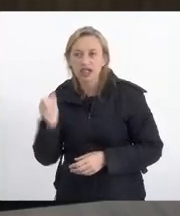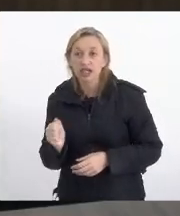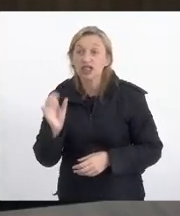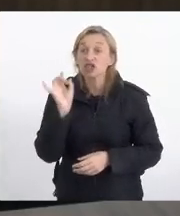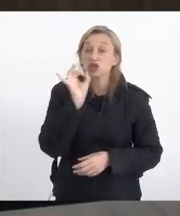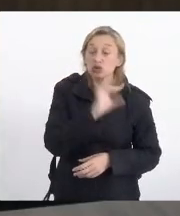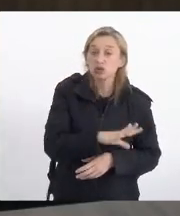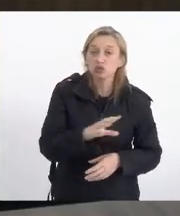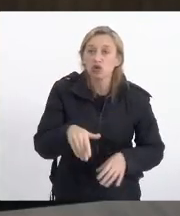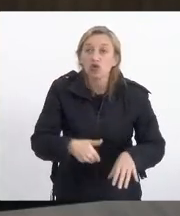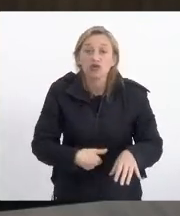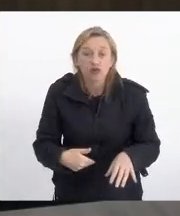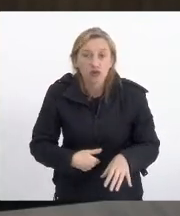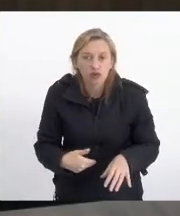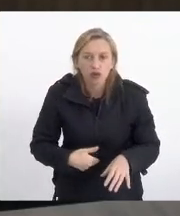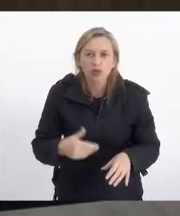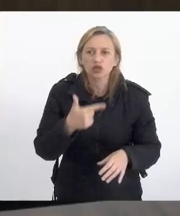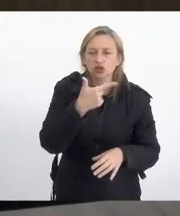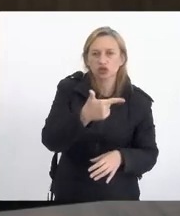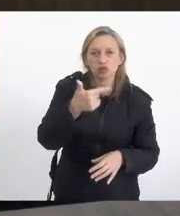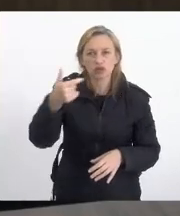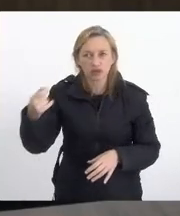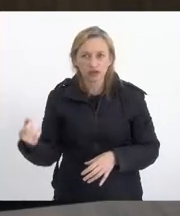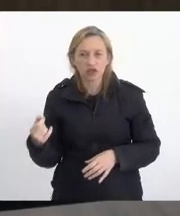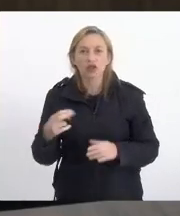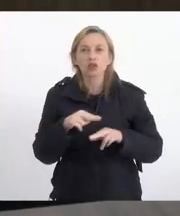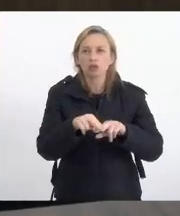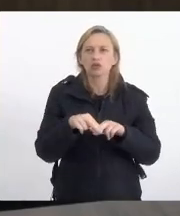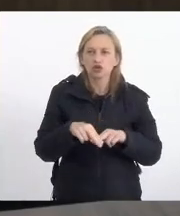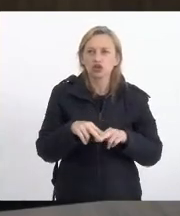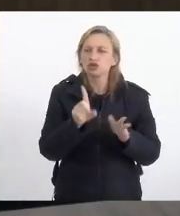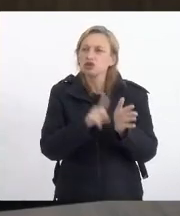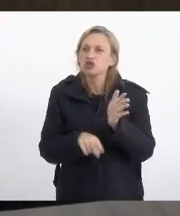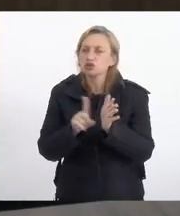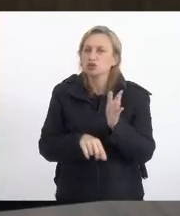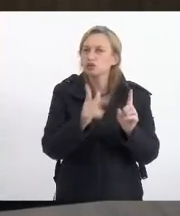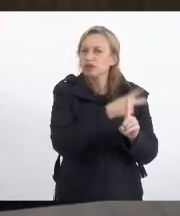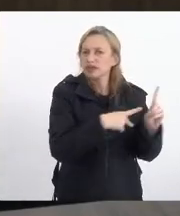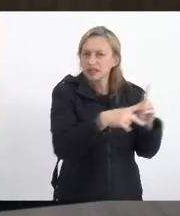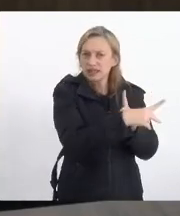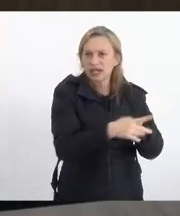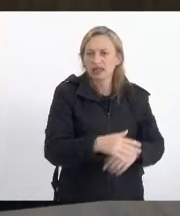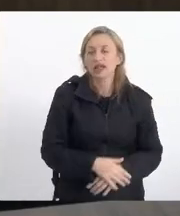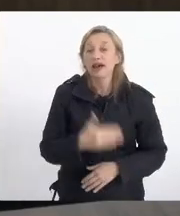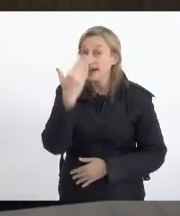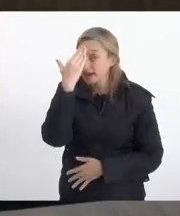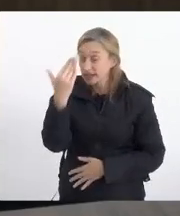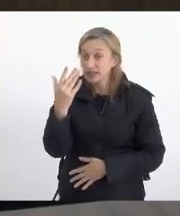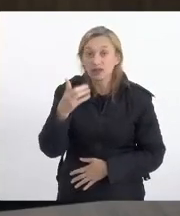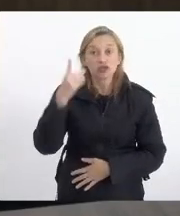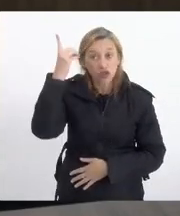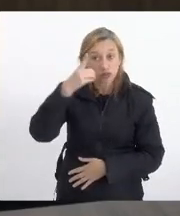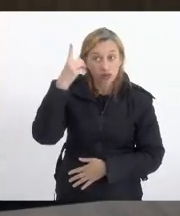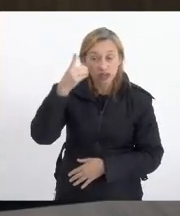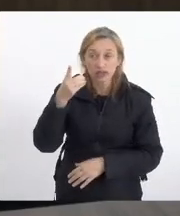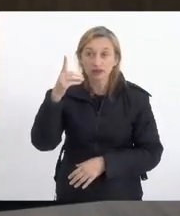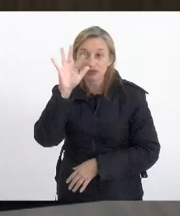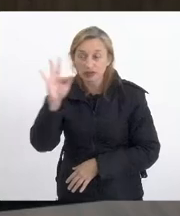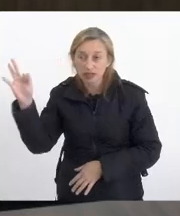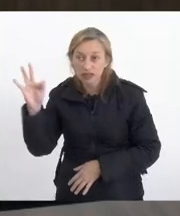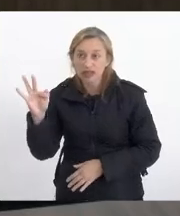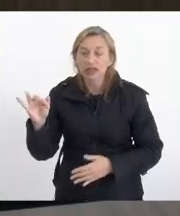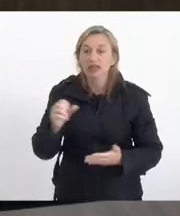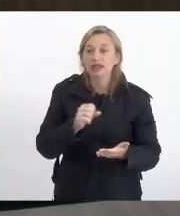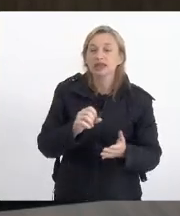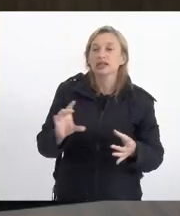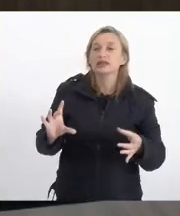vêm passando fome desde 2020 por conta dos descontos previdenciários. Agradecer aos deputados federais carioca da base